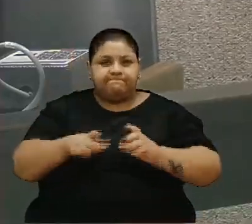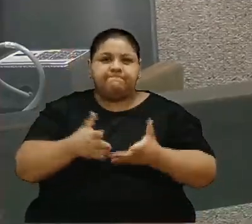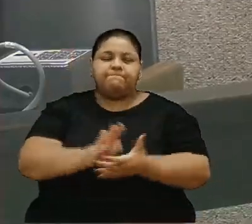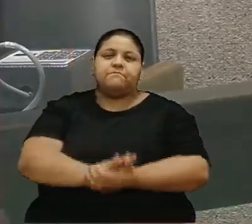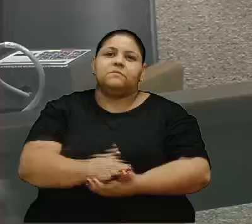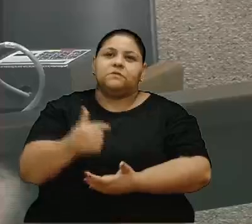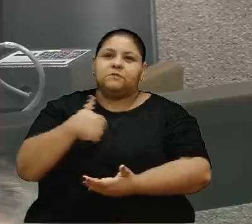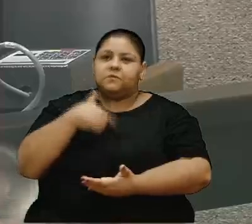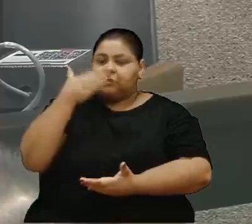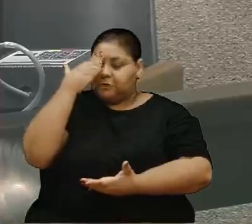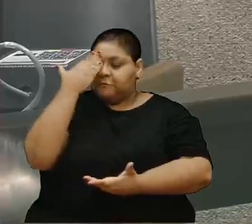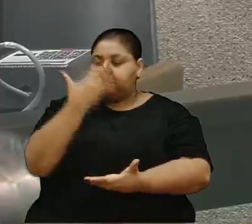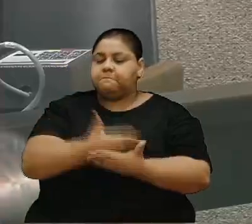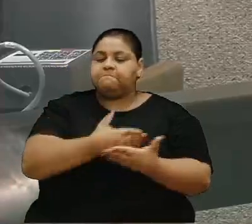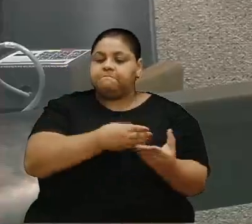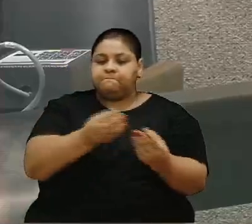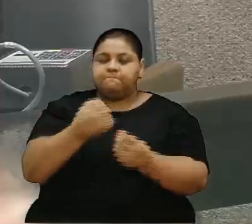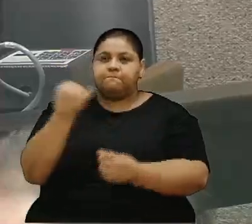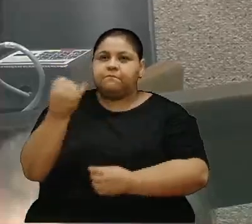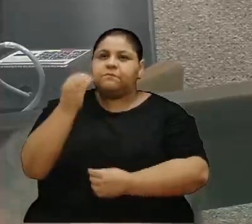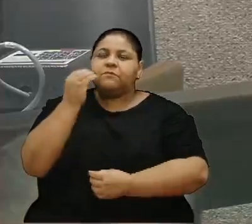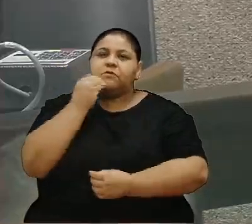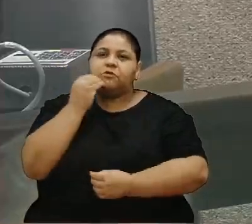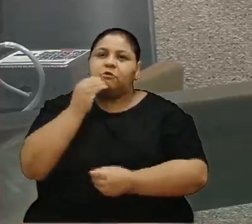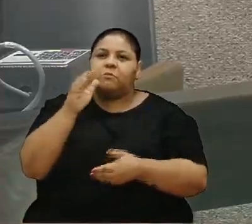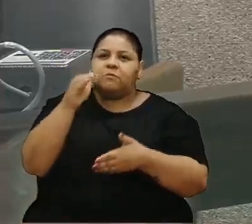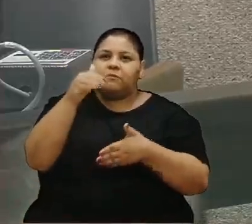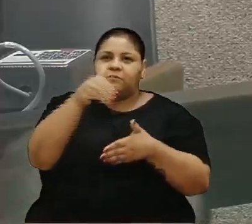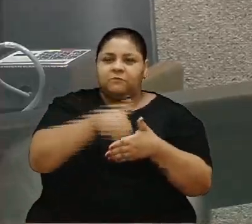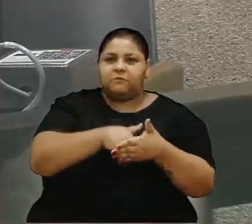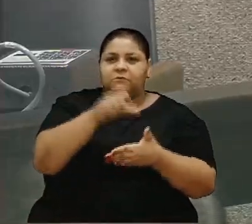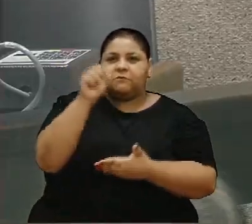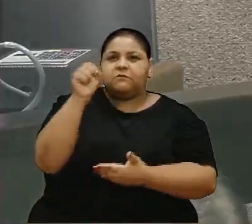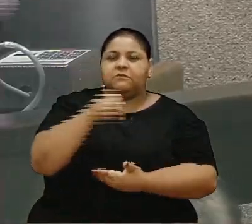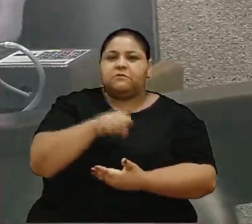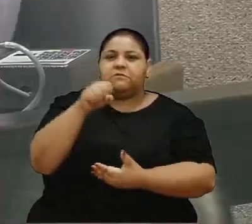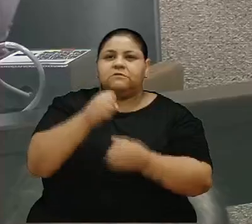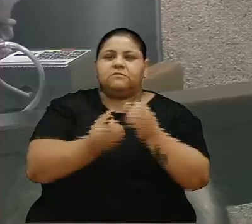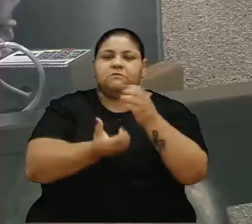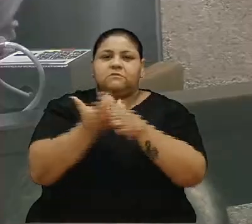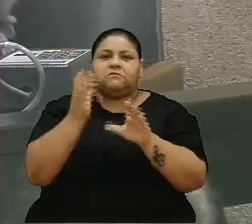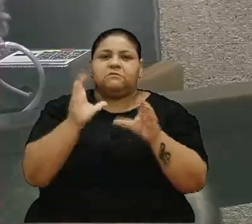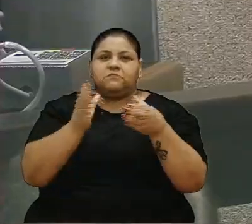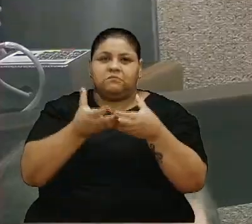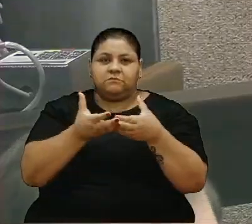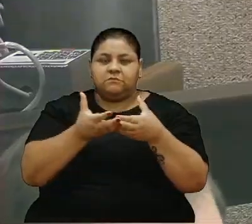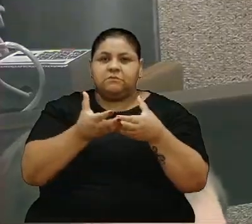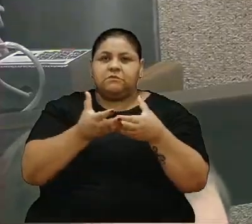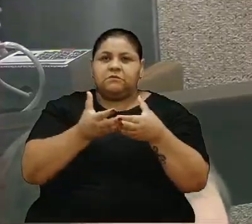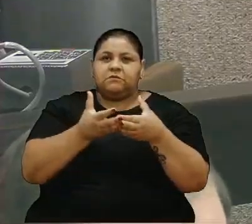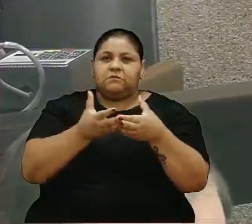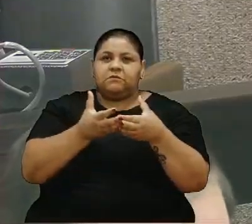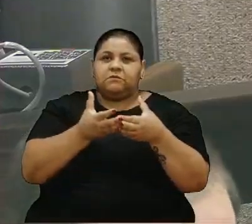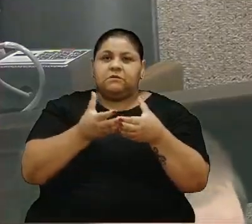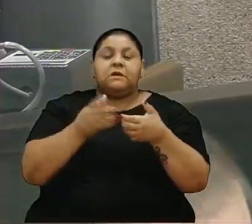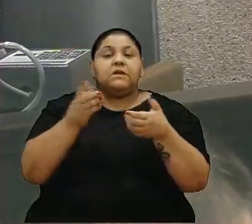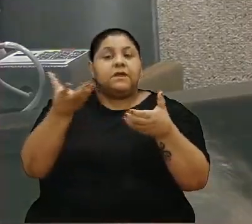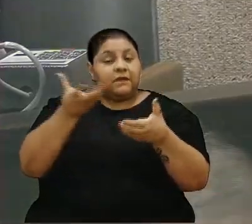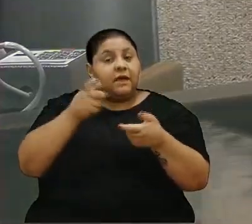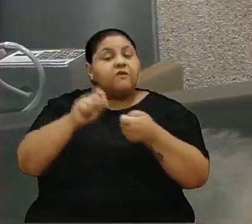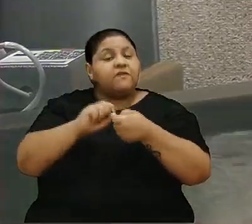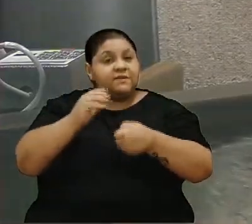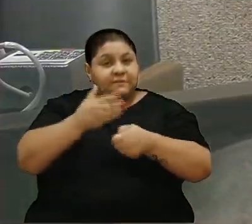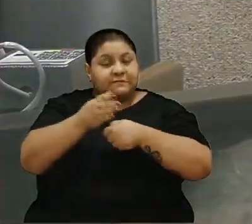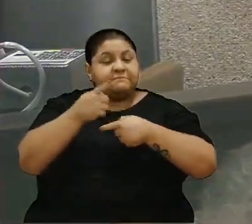Então, eu acredito que é muito importante. Claro que vou votar favorável à criação dessa frente e quero integrá-la também